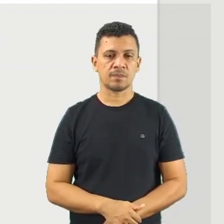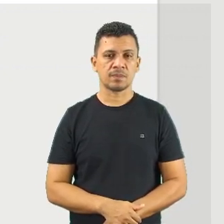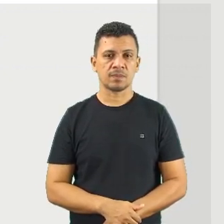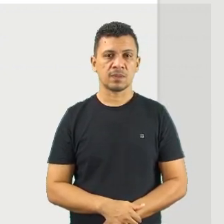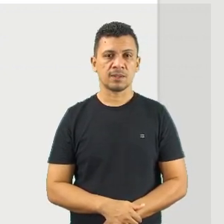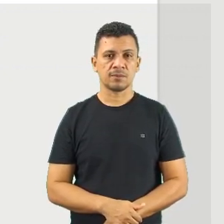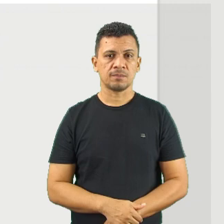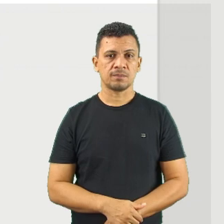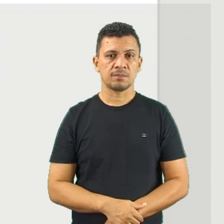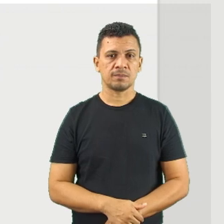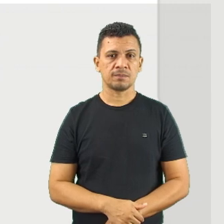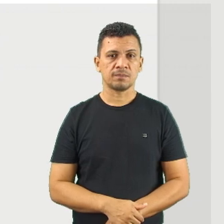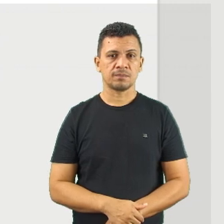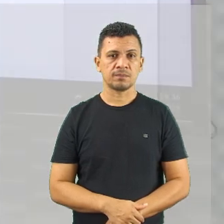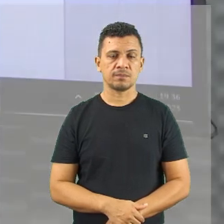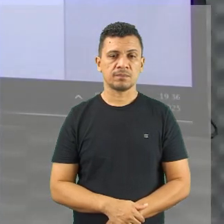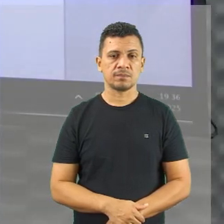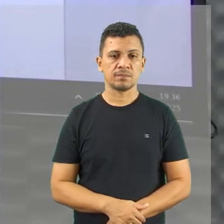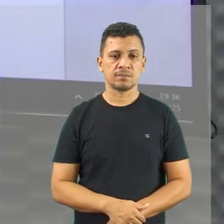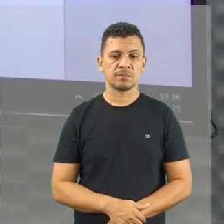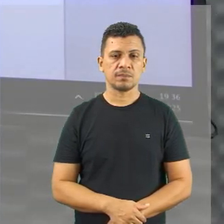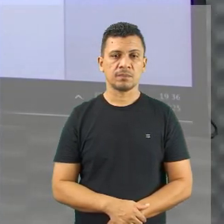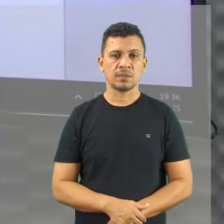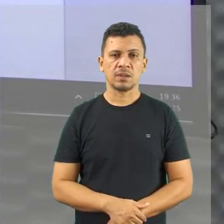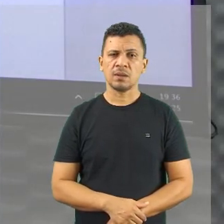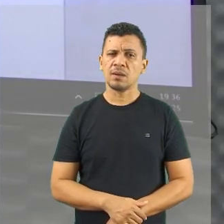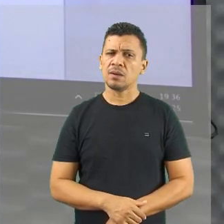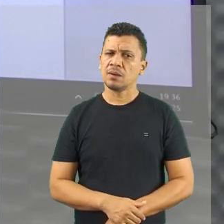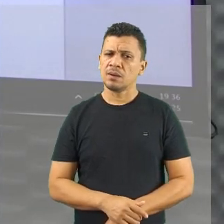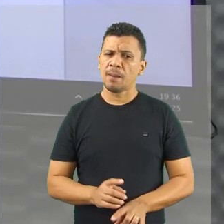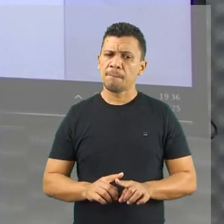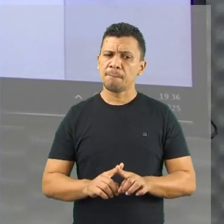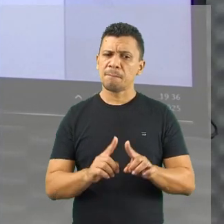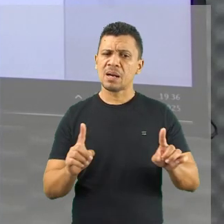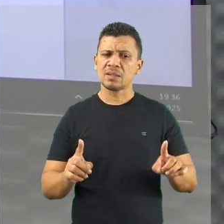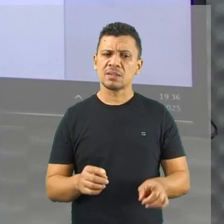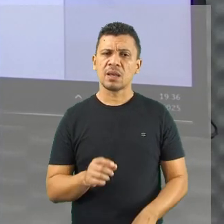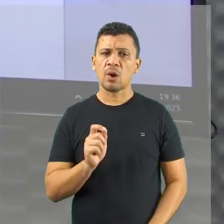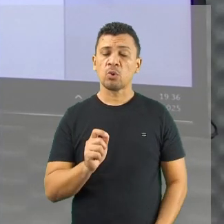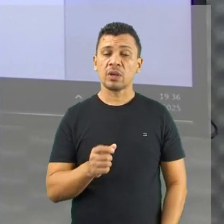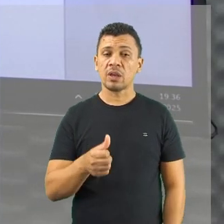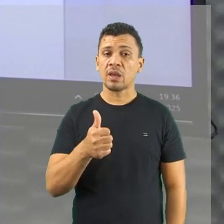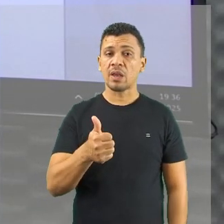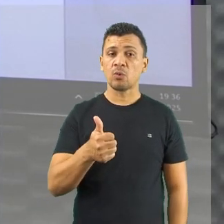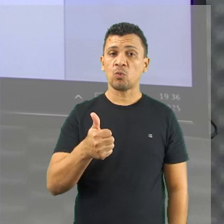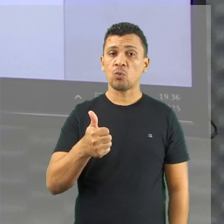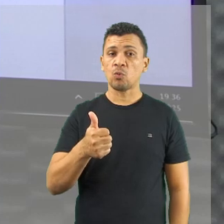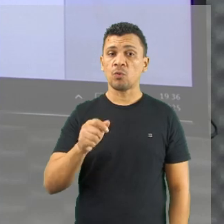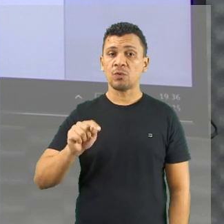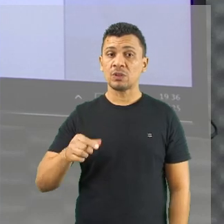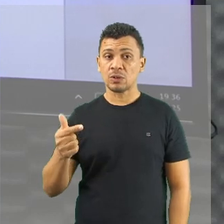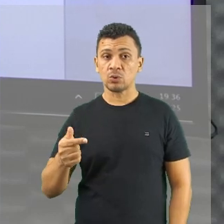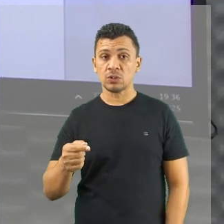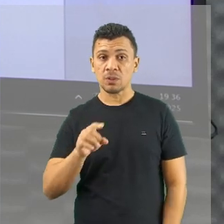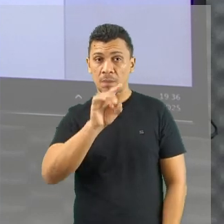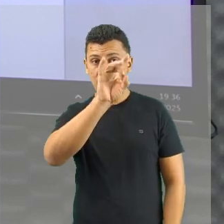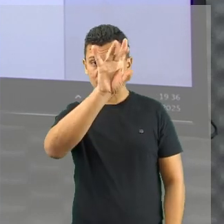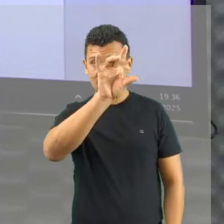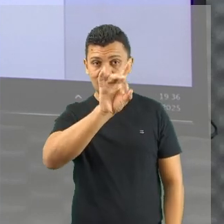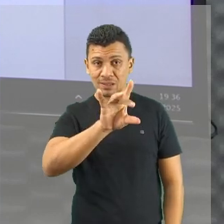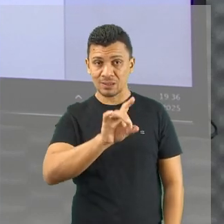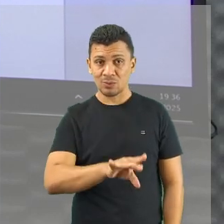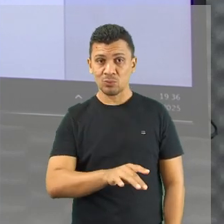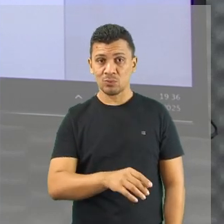1,2. Mas só que aí, gente, é 1,2 para cada um, ó. É 1,2 para cada